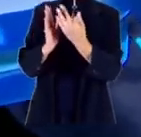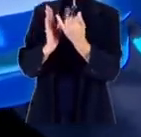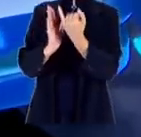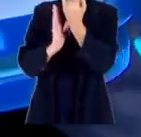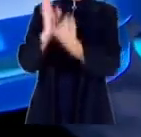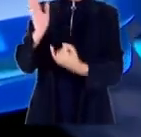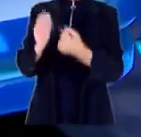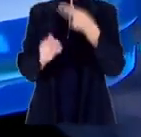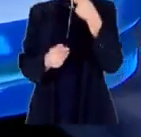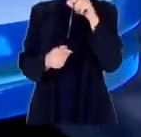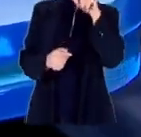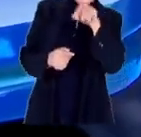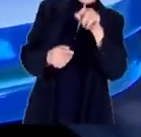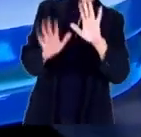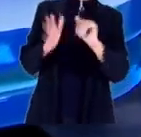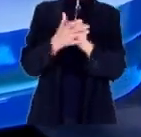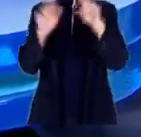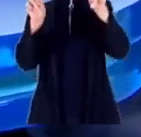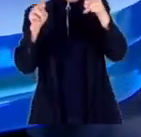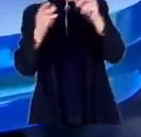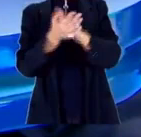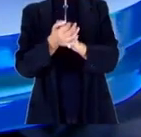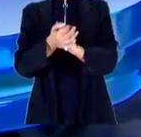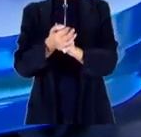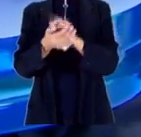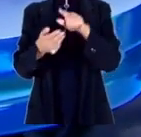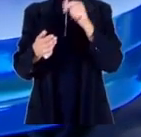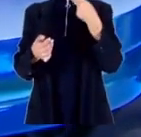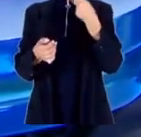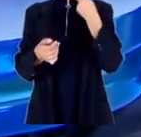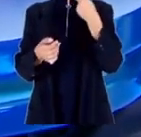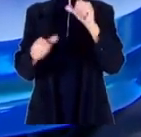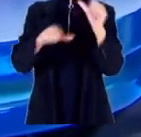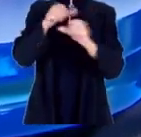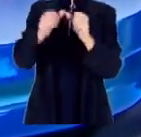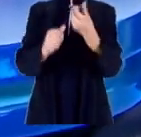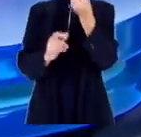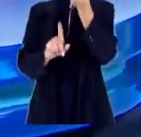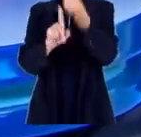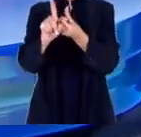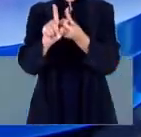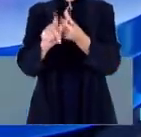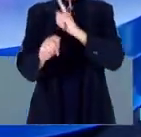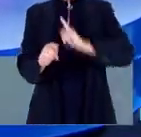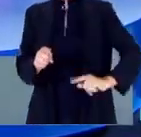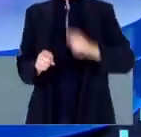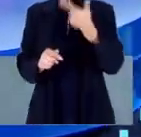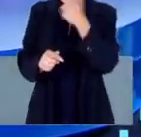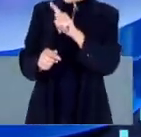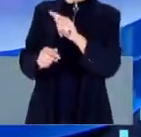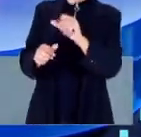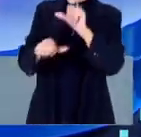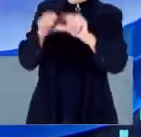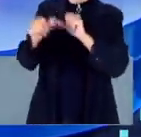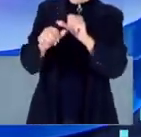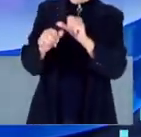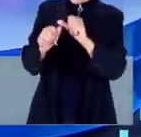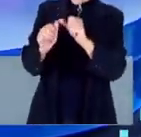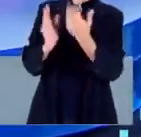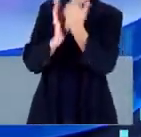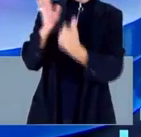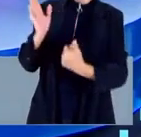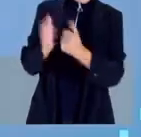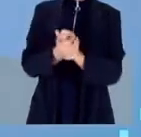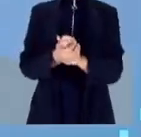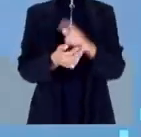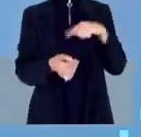você a reforma tributária os seis primeiros meses de governo você consegue fazer essa reforma tributária como vai ser essa reforma